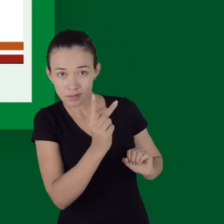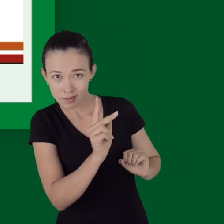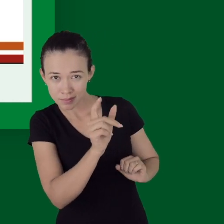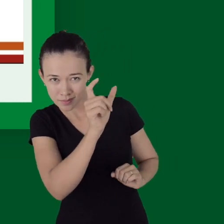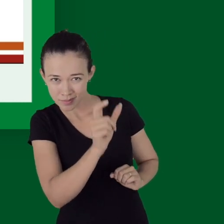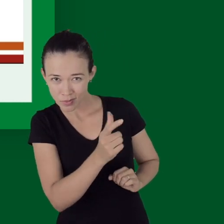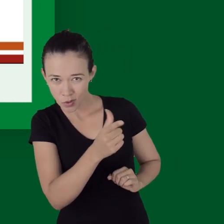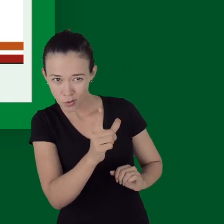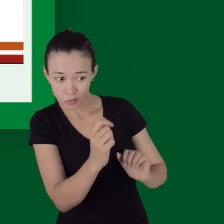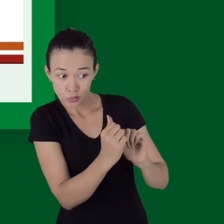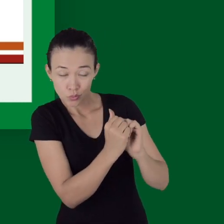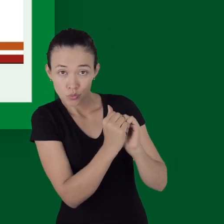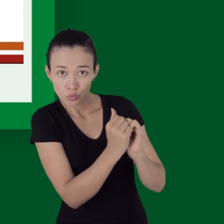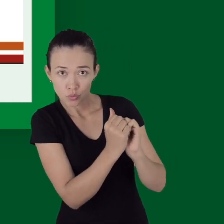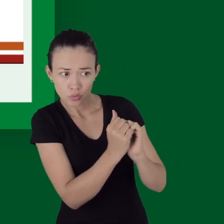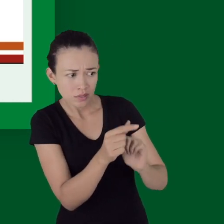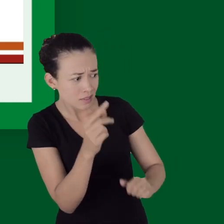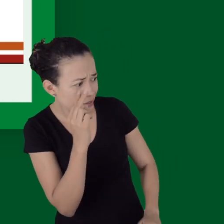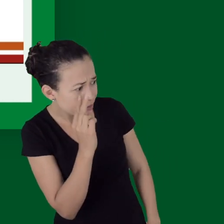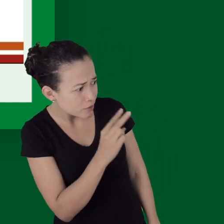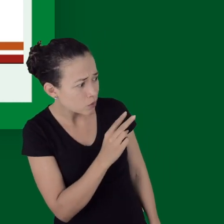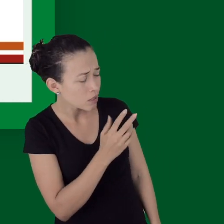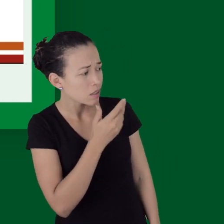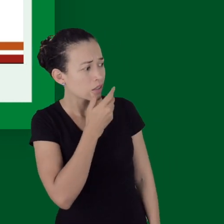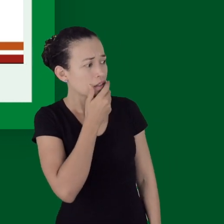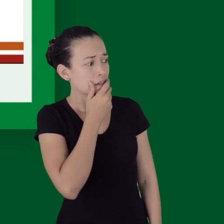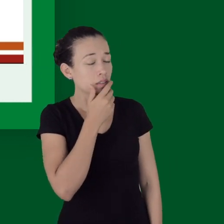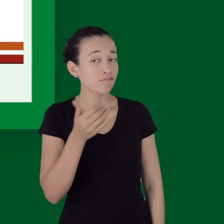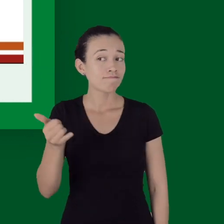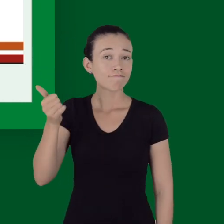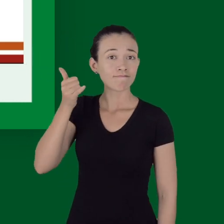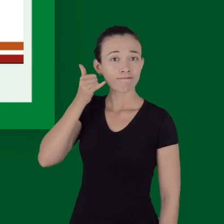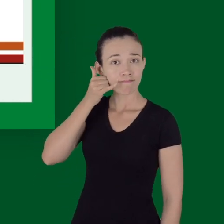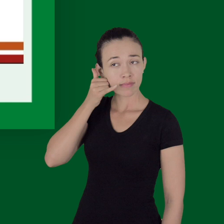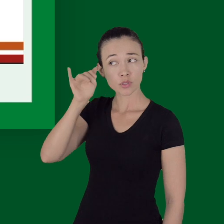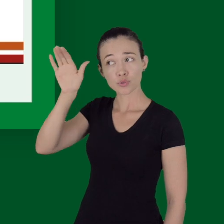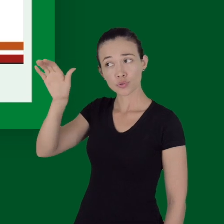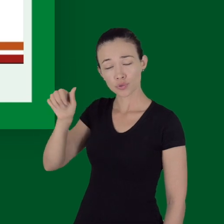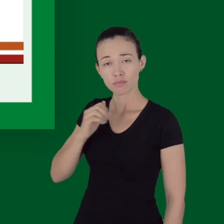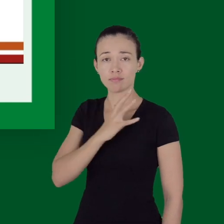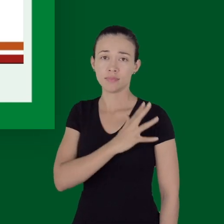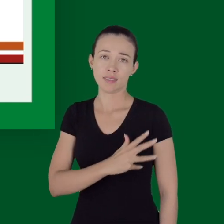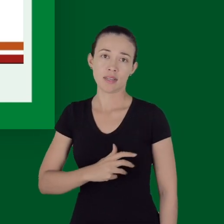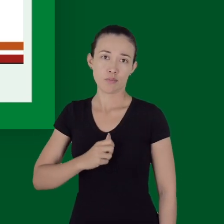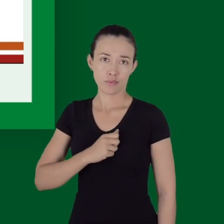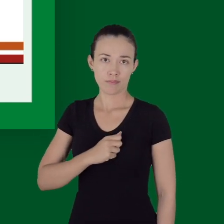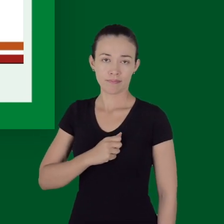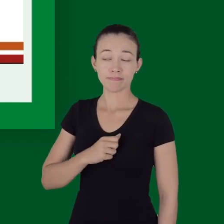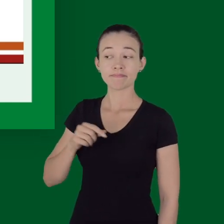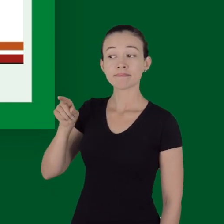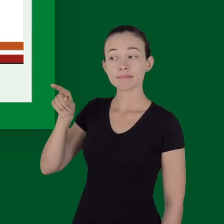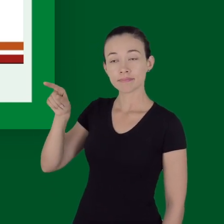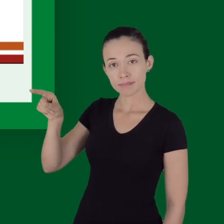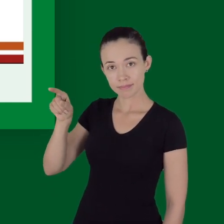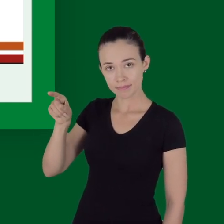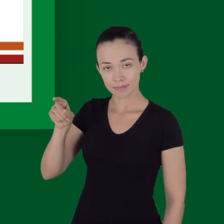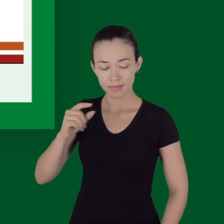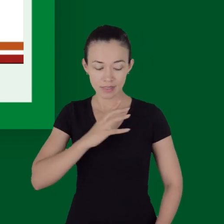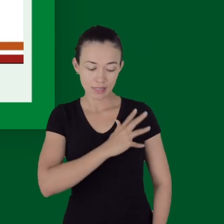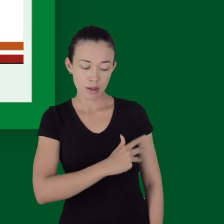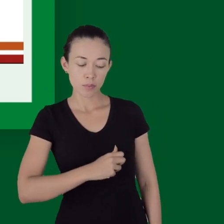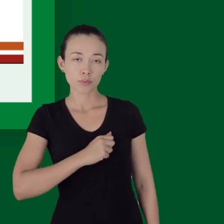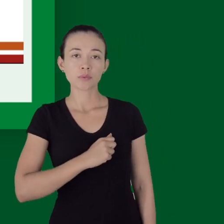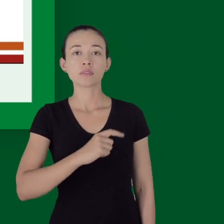o acompanhante viu, identificou, está com uma suspeita de um quadro de AVC, viu que tem alguma coisa alterada, entra em contato com a regulação do SAMU. No SAMU, a gente